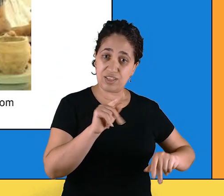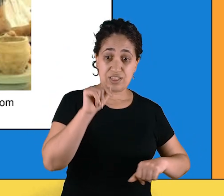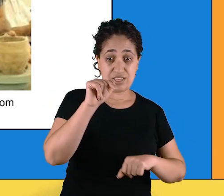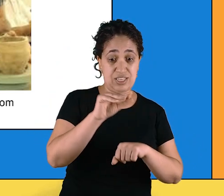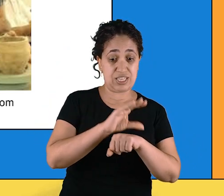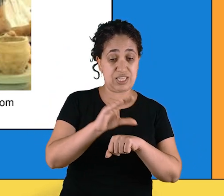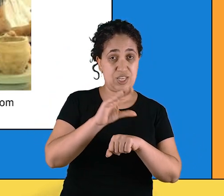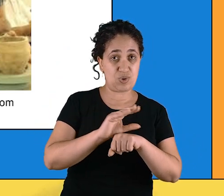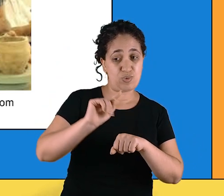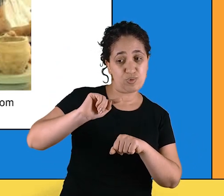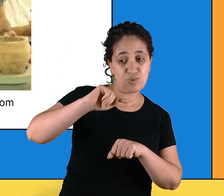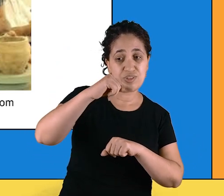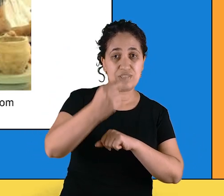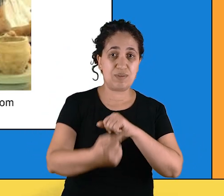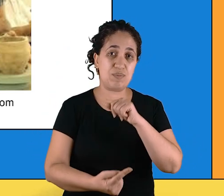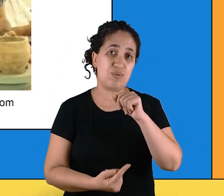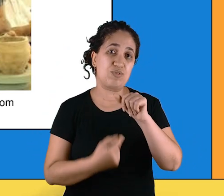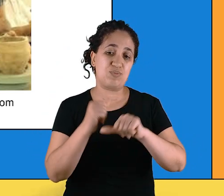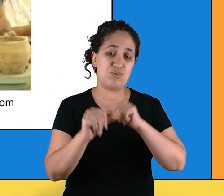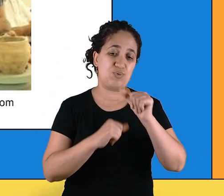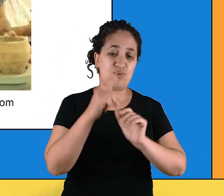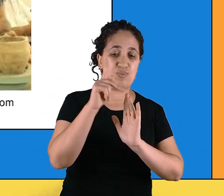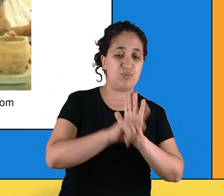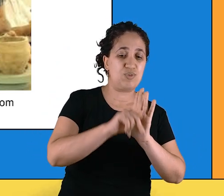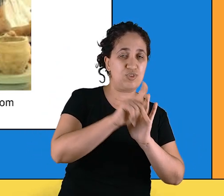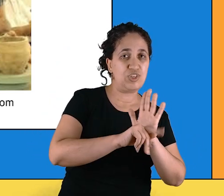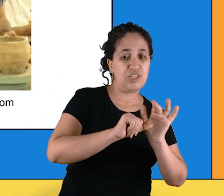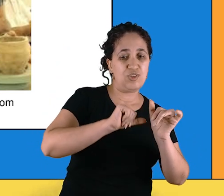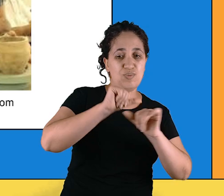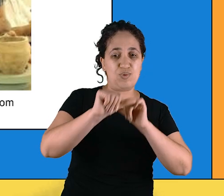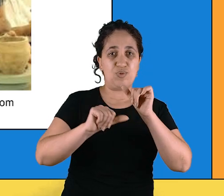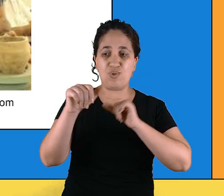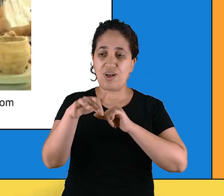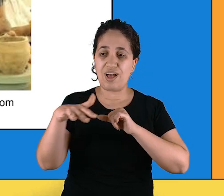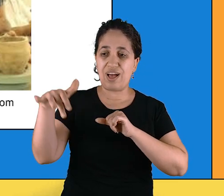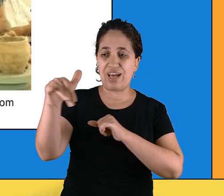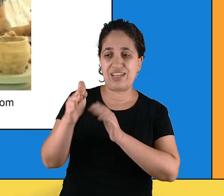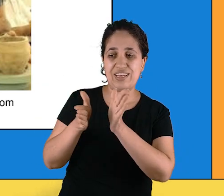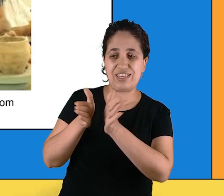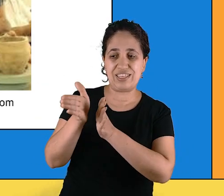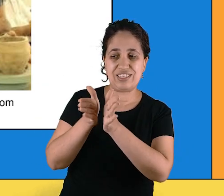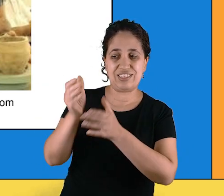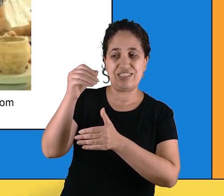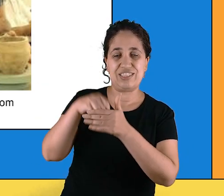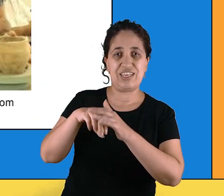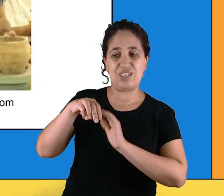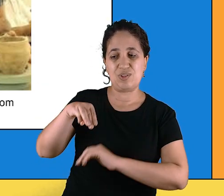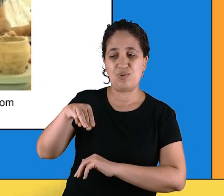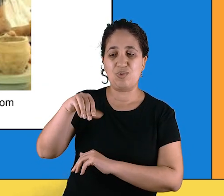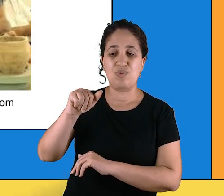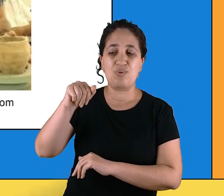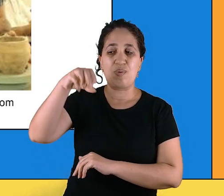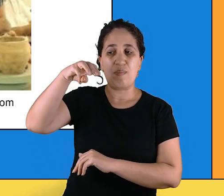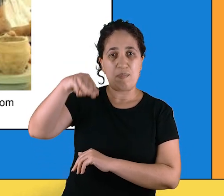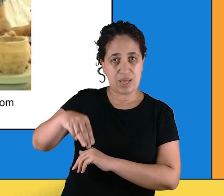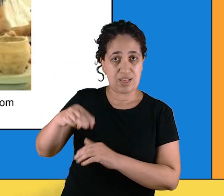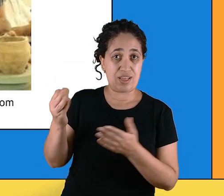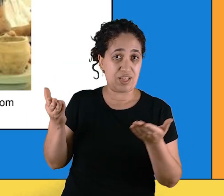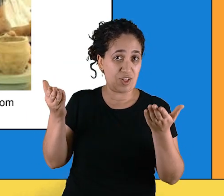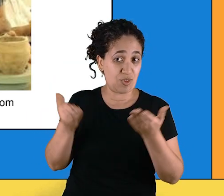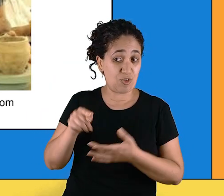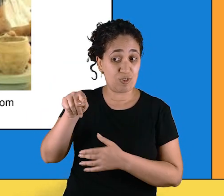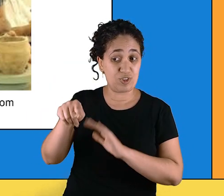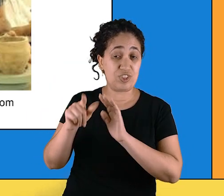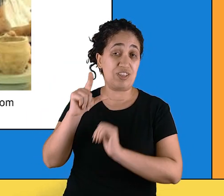Esse curso depois se tornou um projeto, esse projeto se tornou a área de acessibilidade do MAN, né? E hoje o